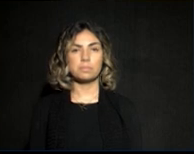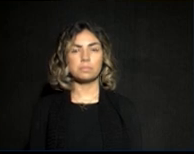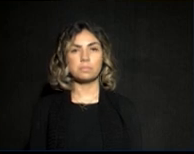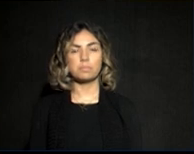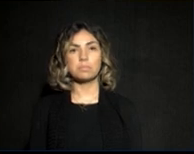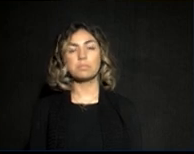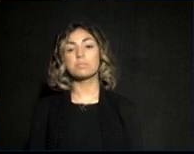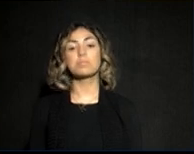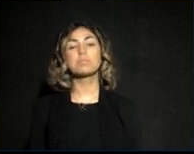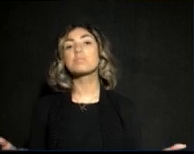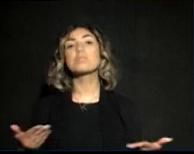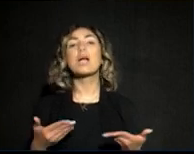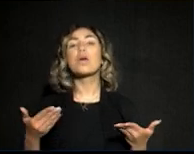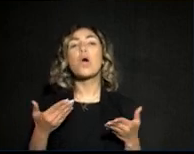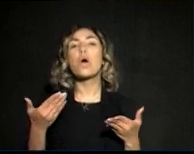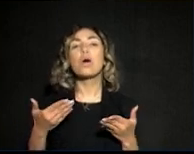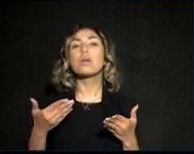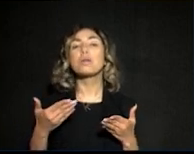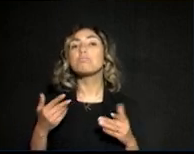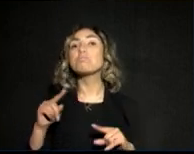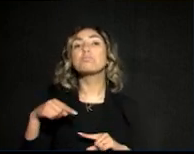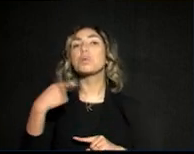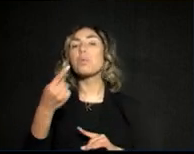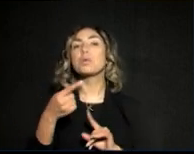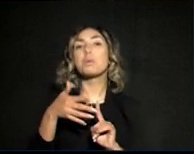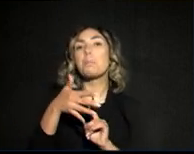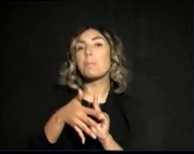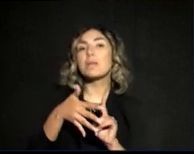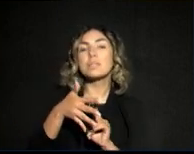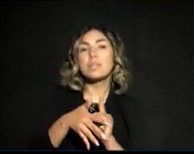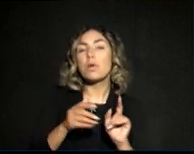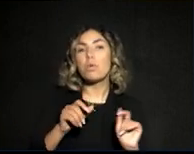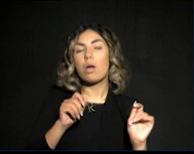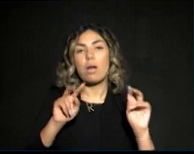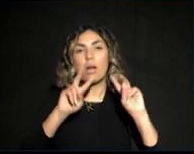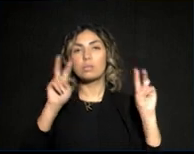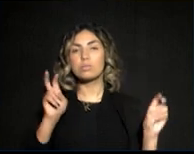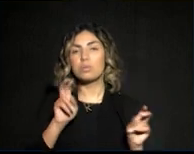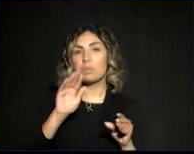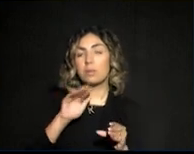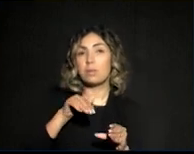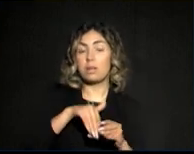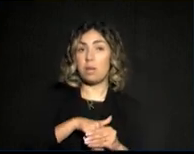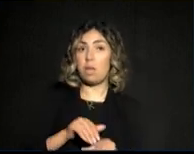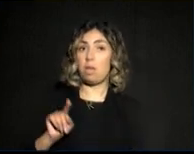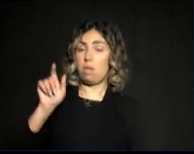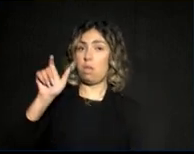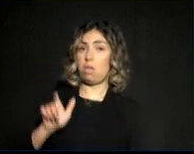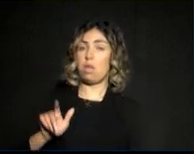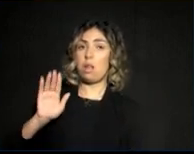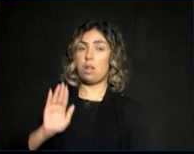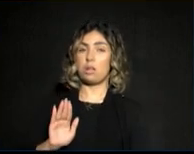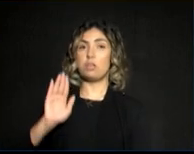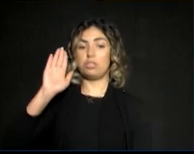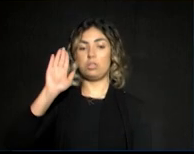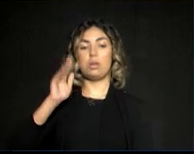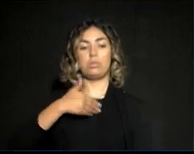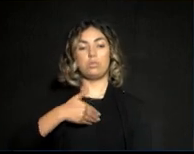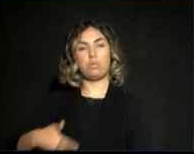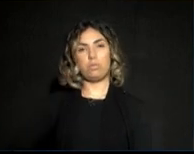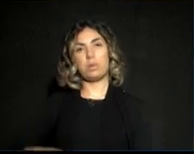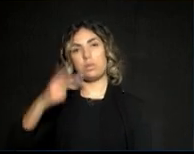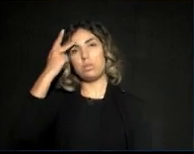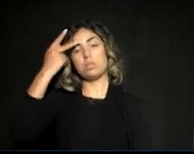o nosso próximo painel dando continuidade a painel de eleições é o candidato ao governo de São Paulo temos o